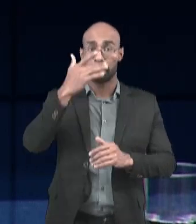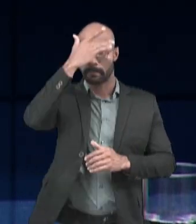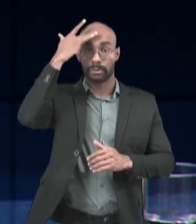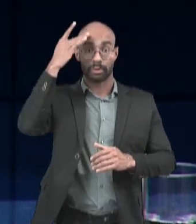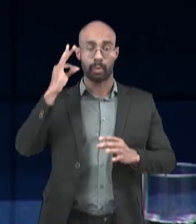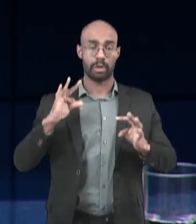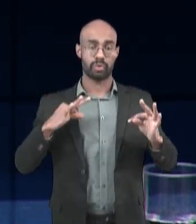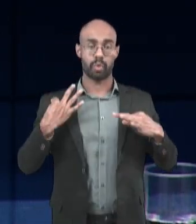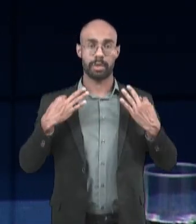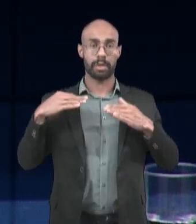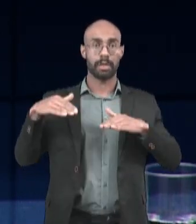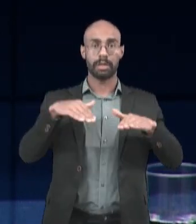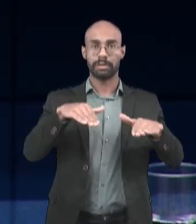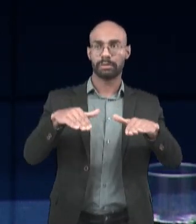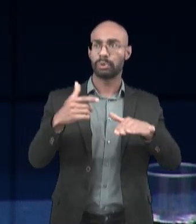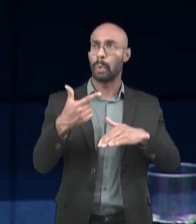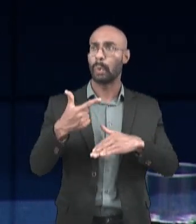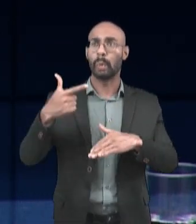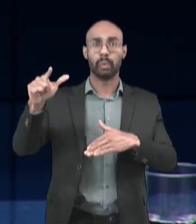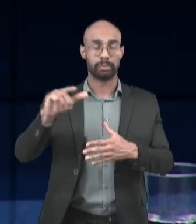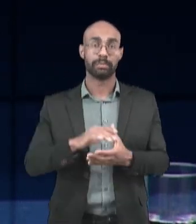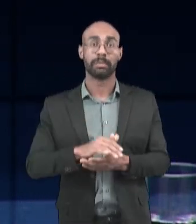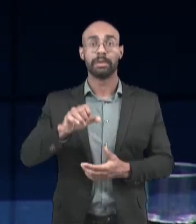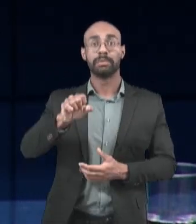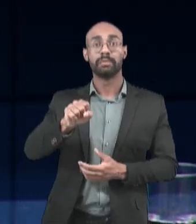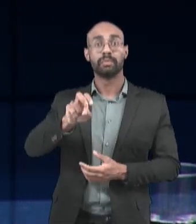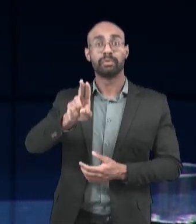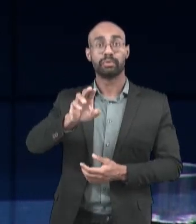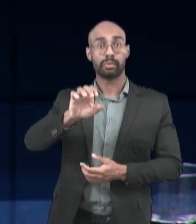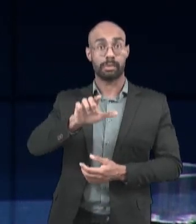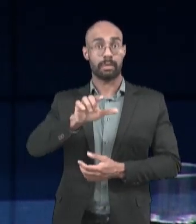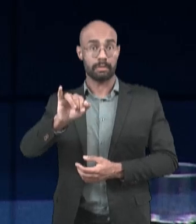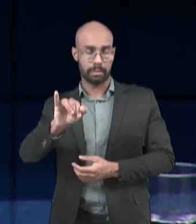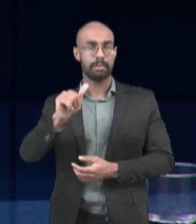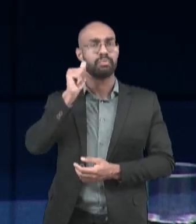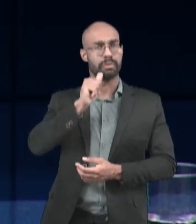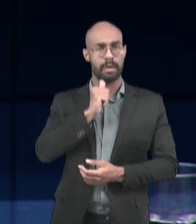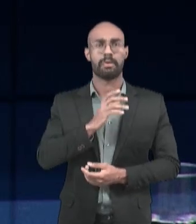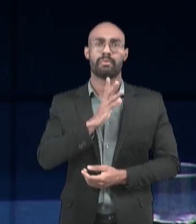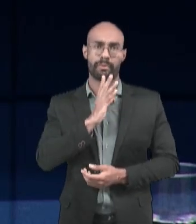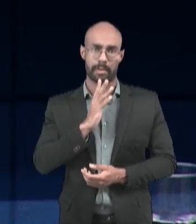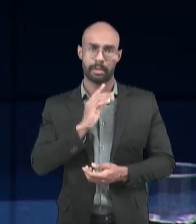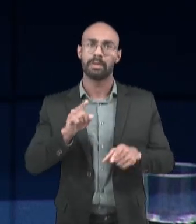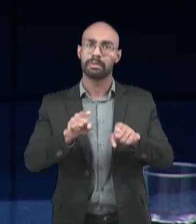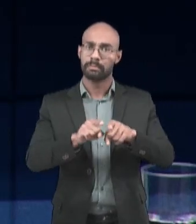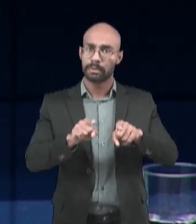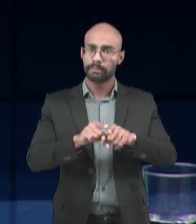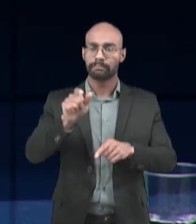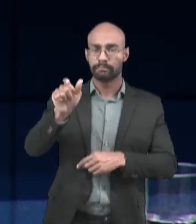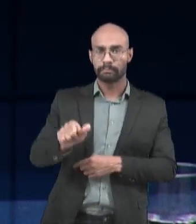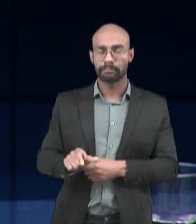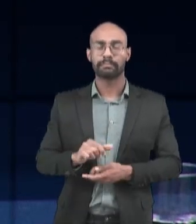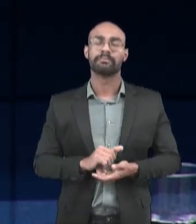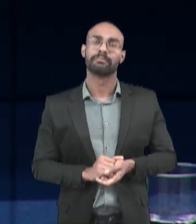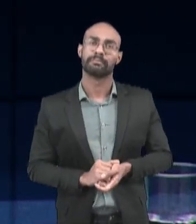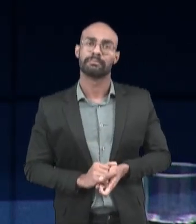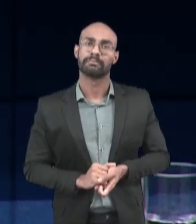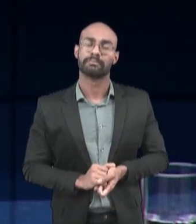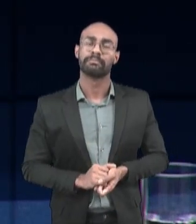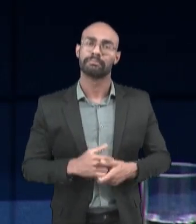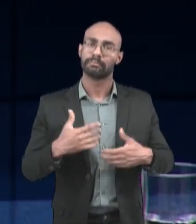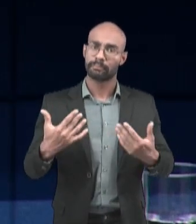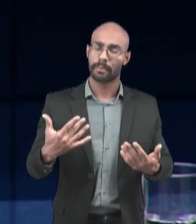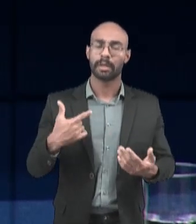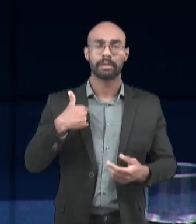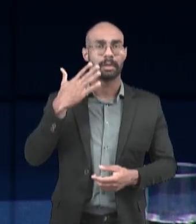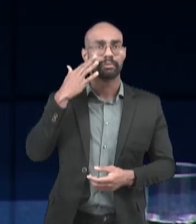turistas de outros lugares. A Sueli, que é da região, conhece e que